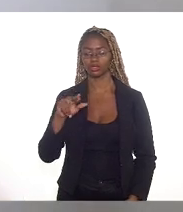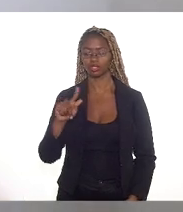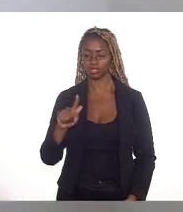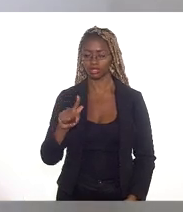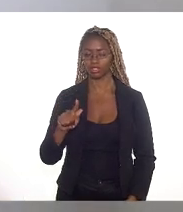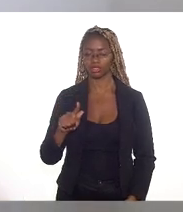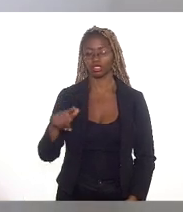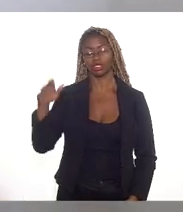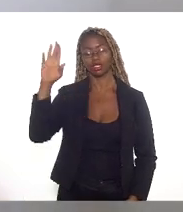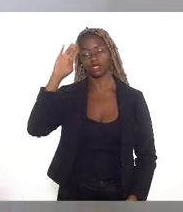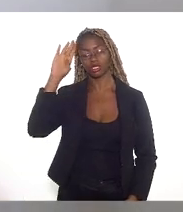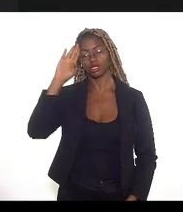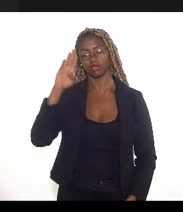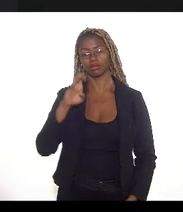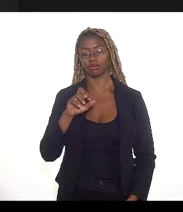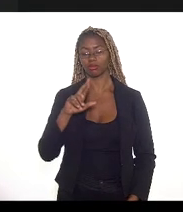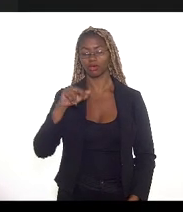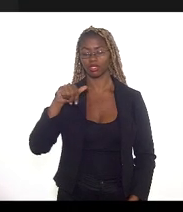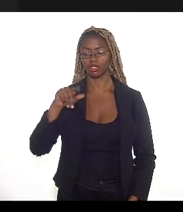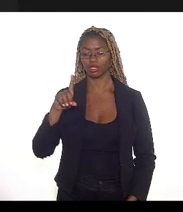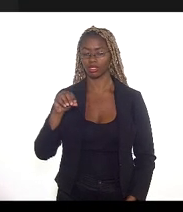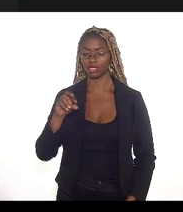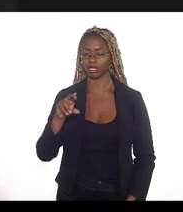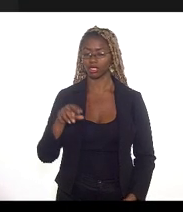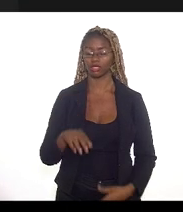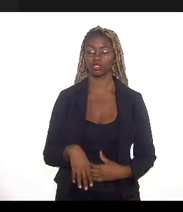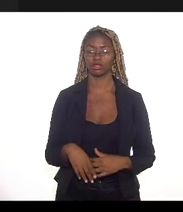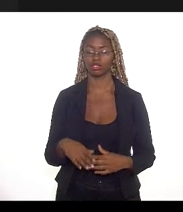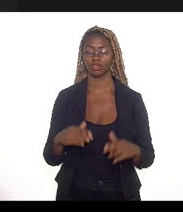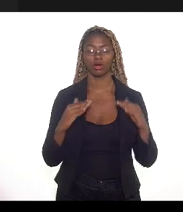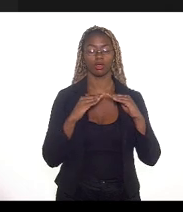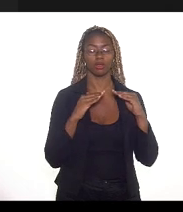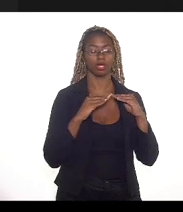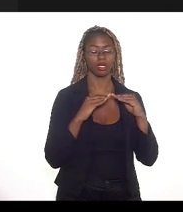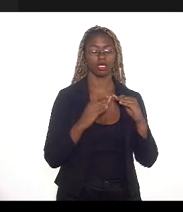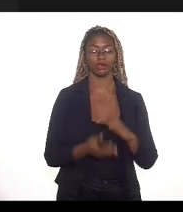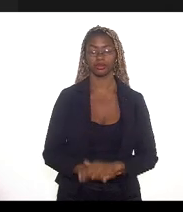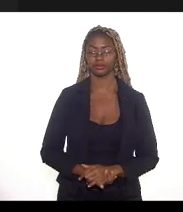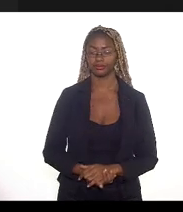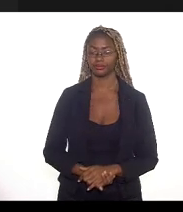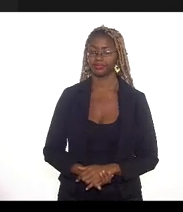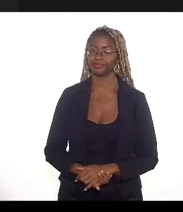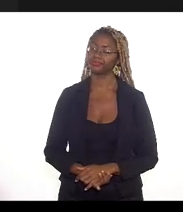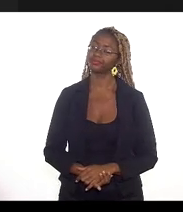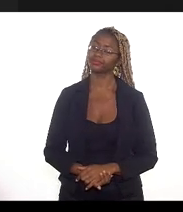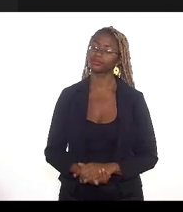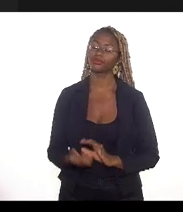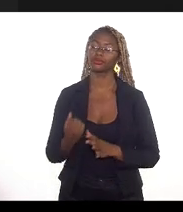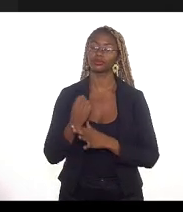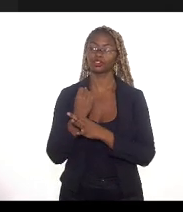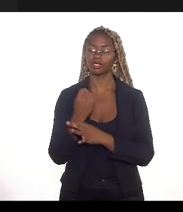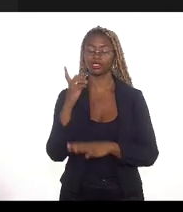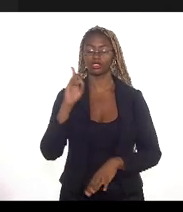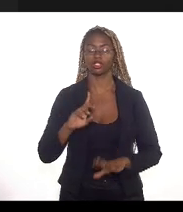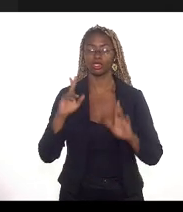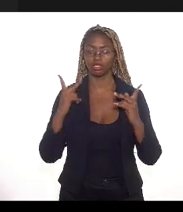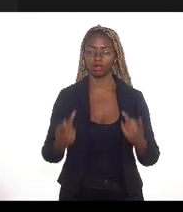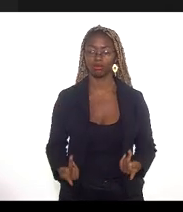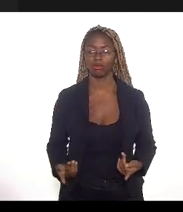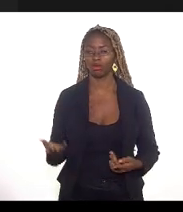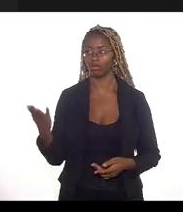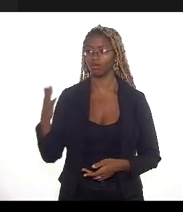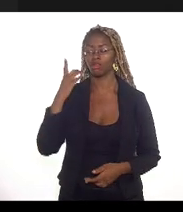Subtenente Bernardo. Favorável. Pela Comissão de Defesa dos Direitos Humanos e Cidadania, deputada Dani